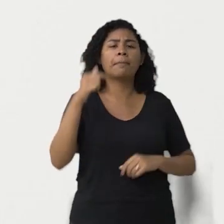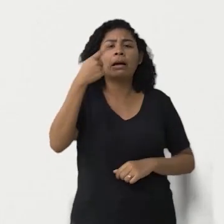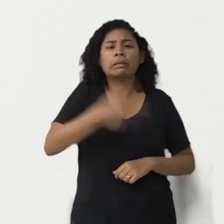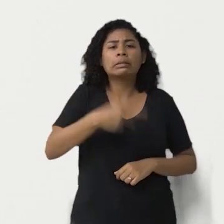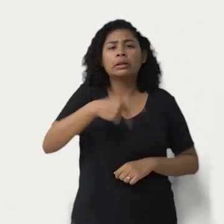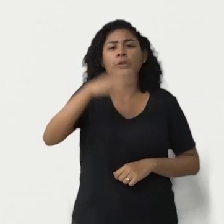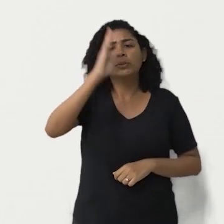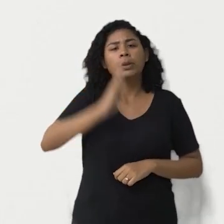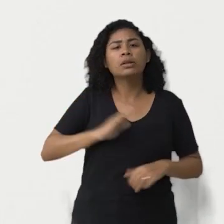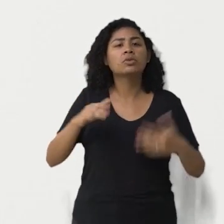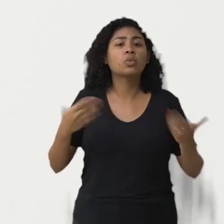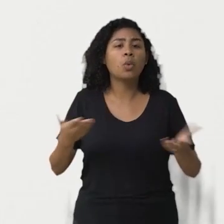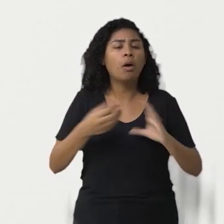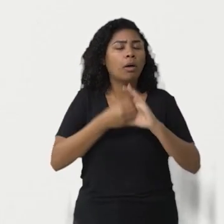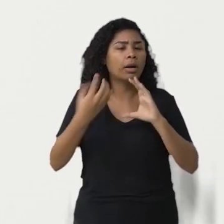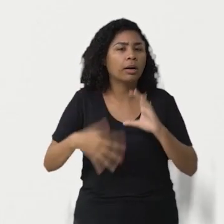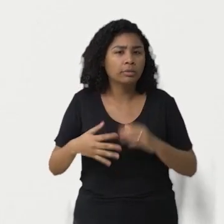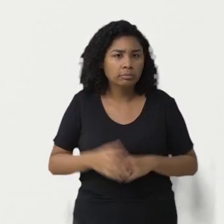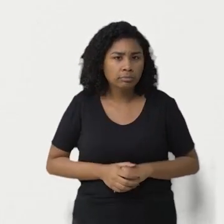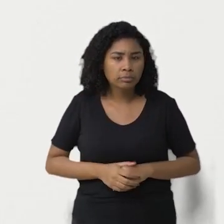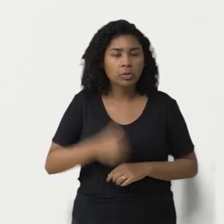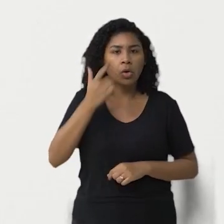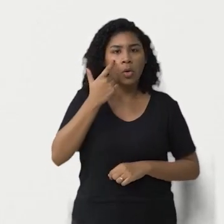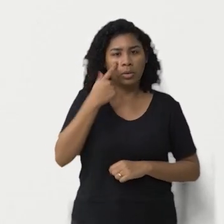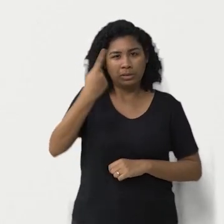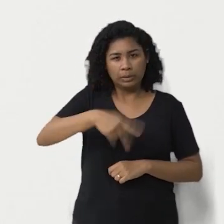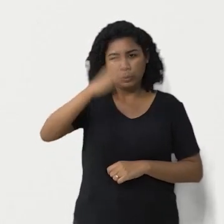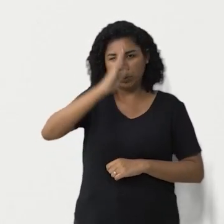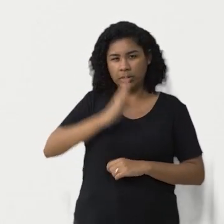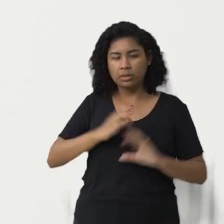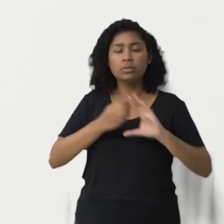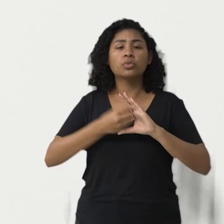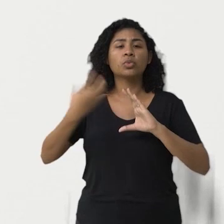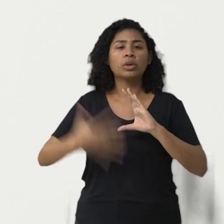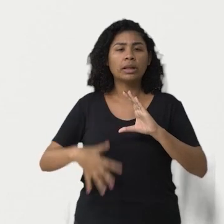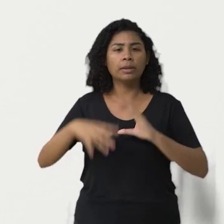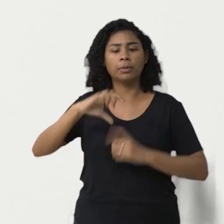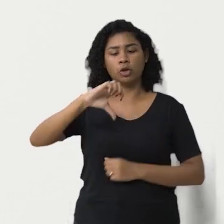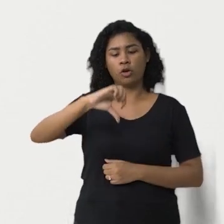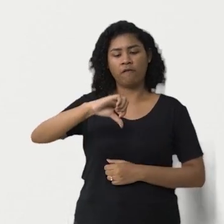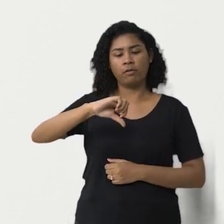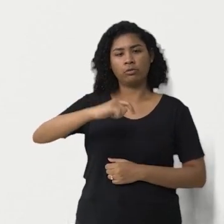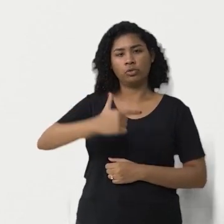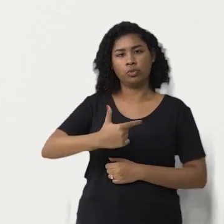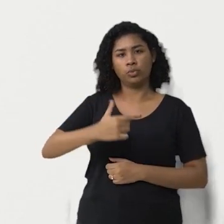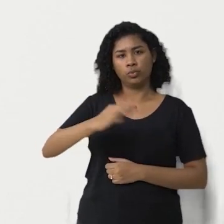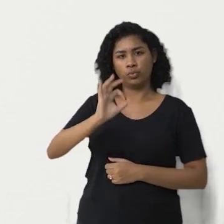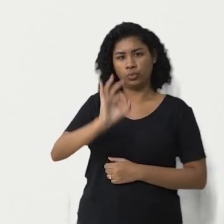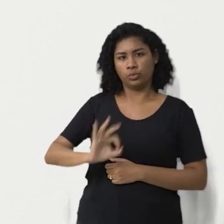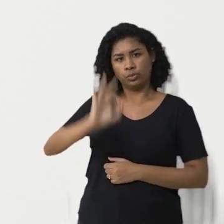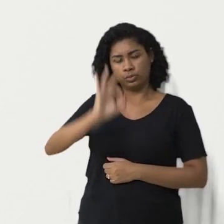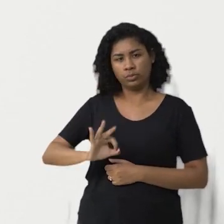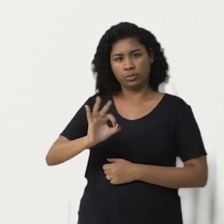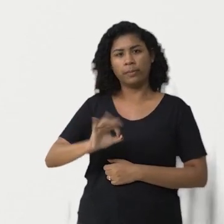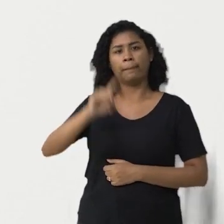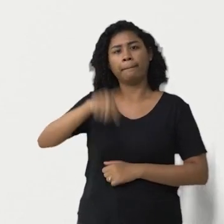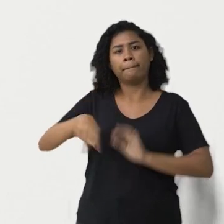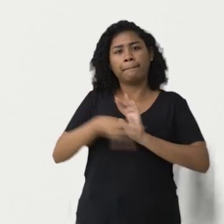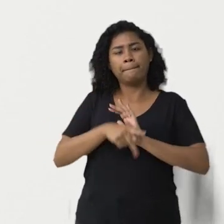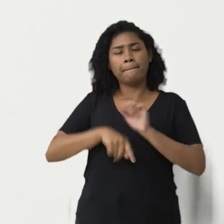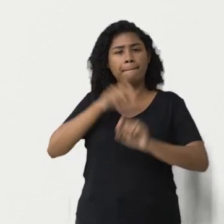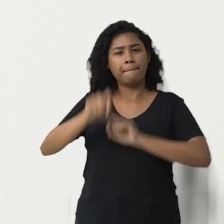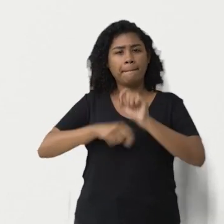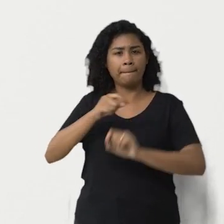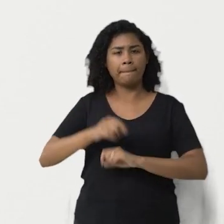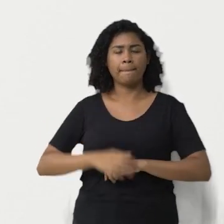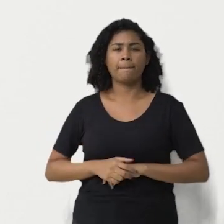nosso país? Olha só, os climas no Brasil, gente, 92% do nosso país vai estar localizado